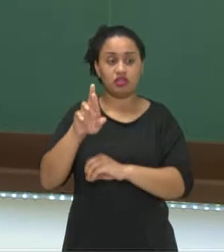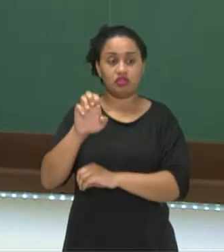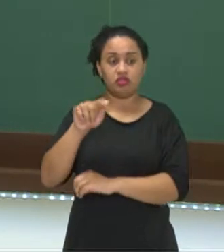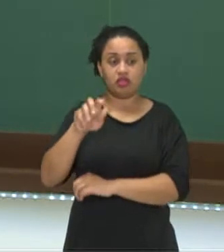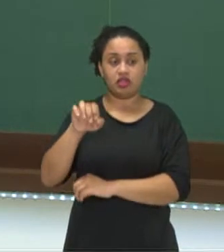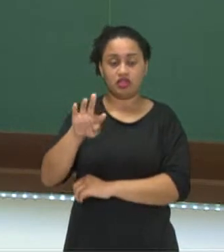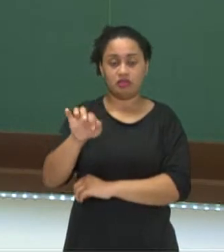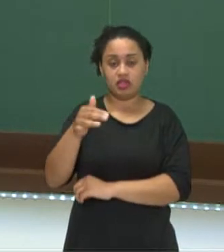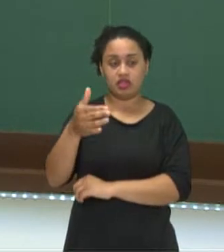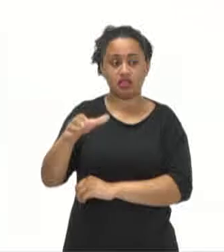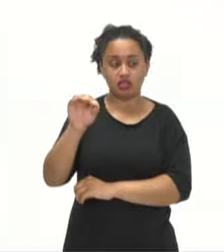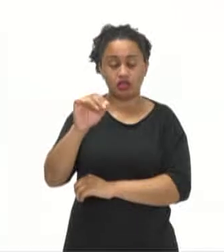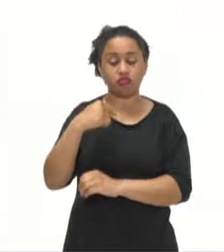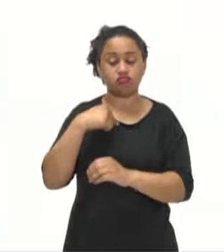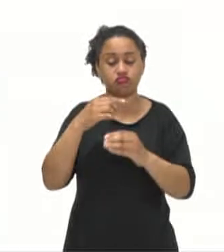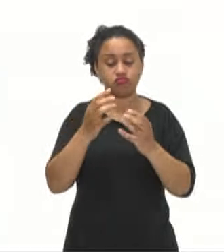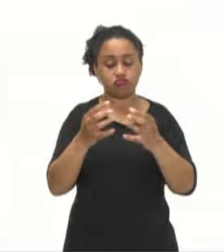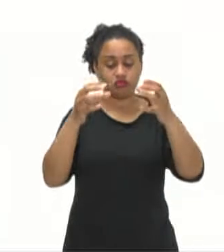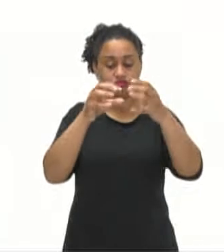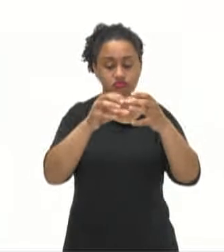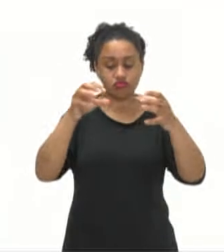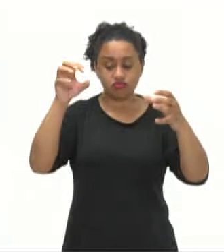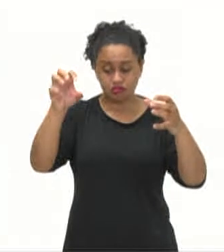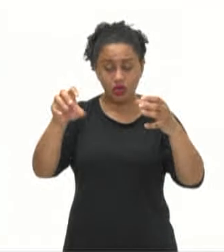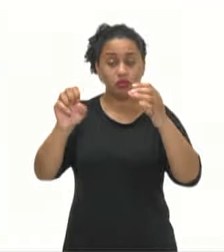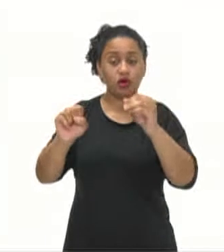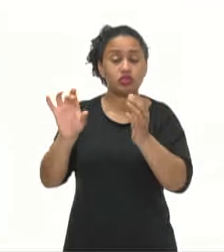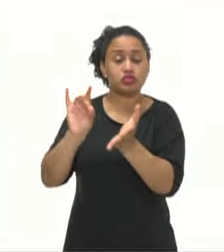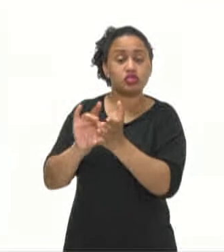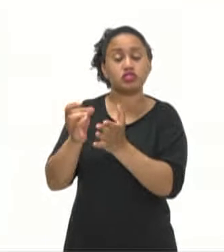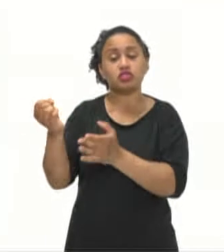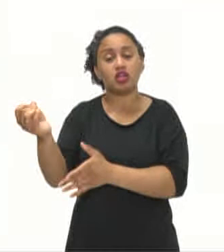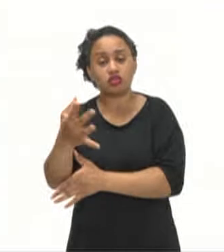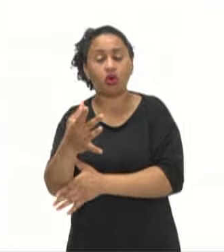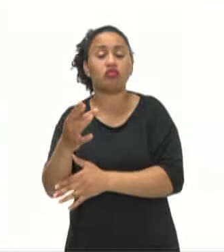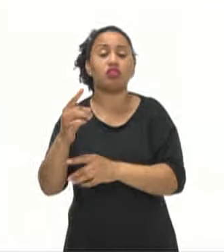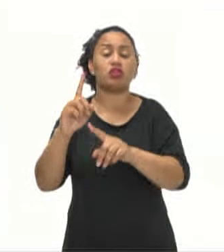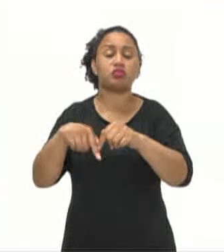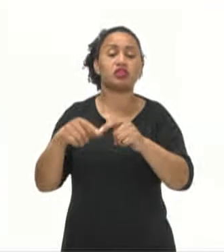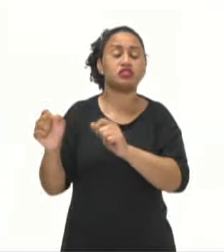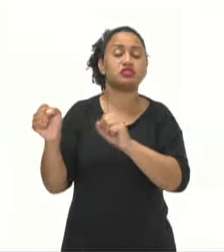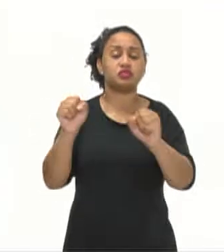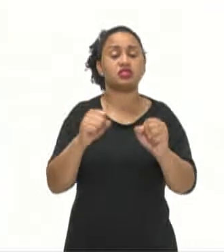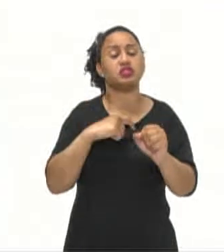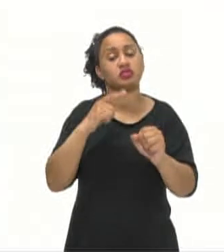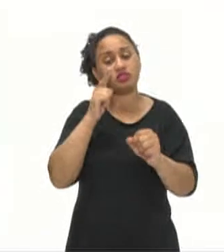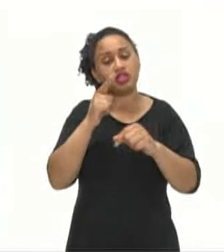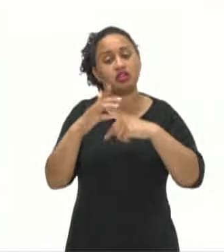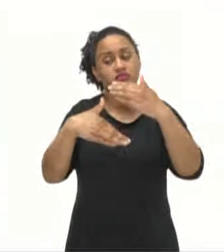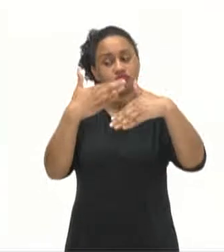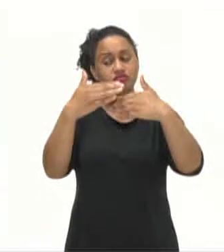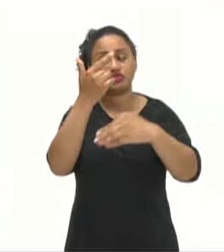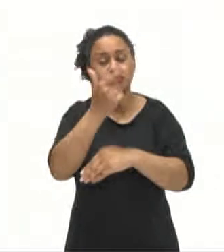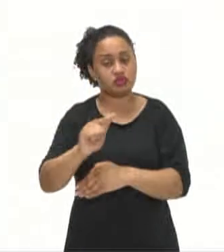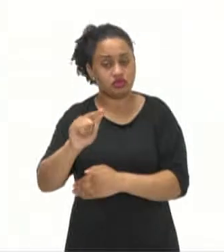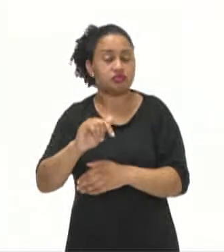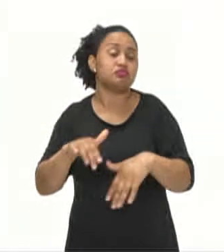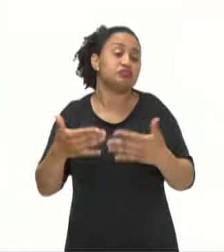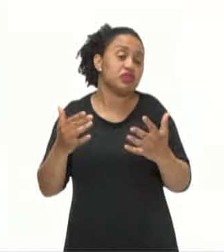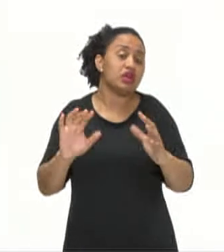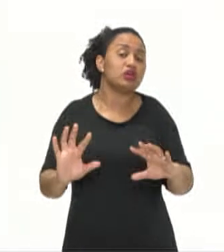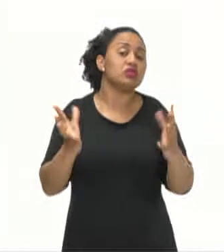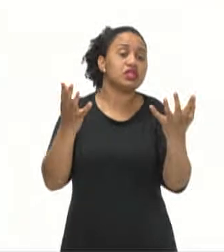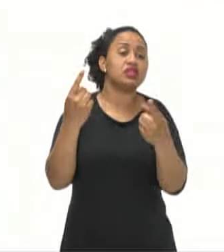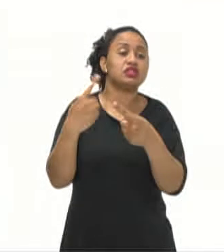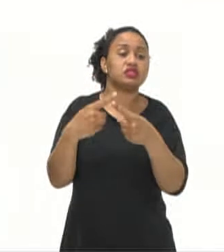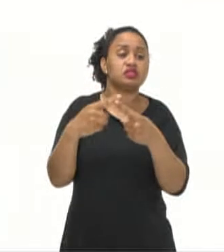de uma esponja podem originar novas esponjas devido ao seu alto poder de regeneração. Isso acontece por